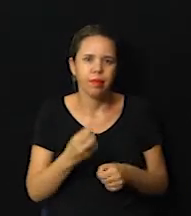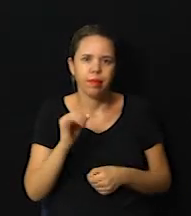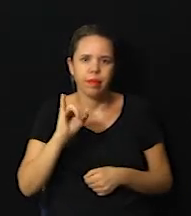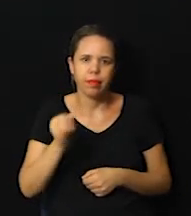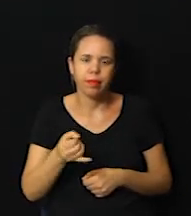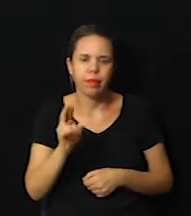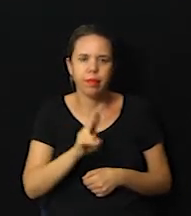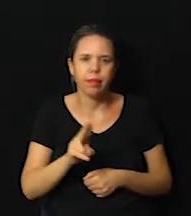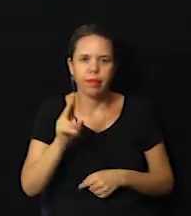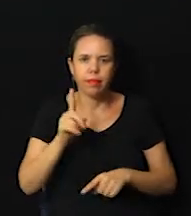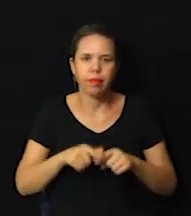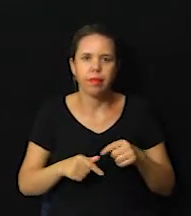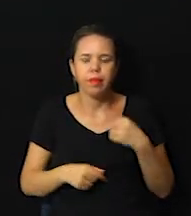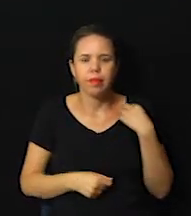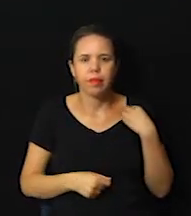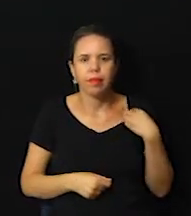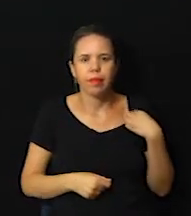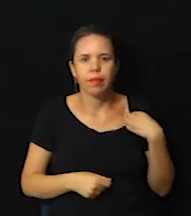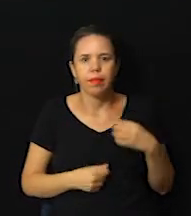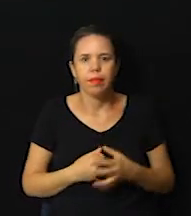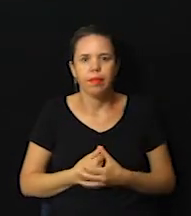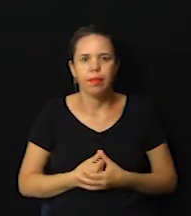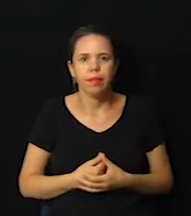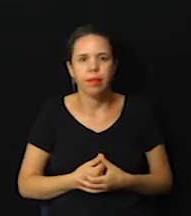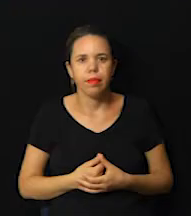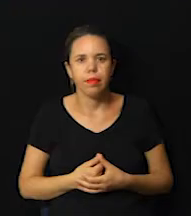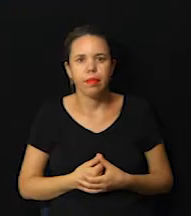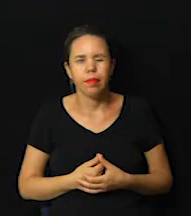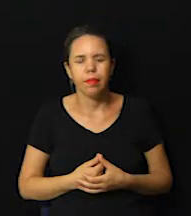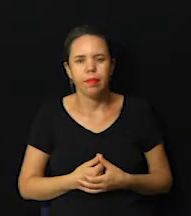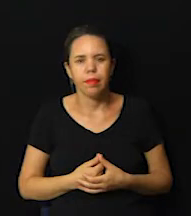uso desses materiais também.